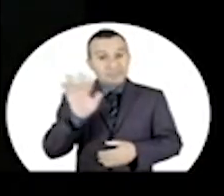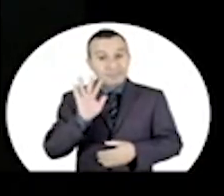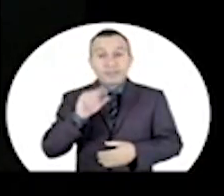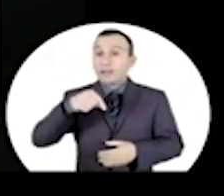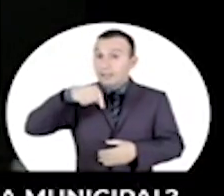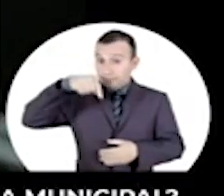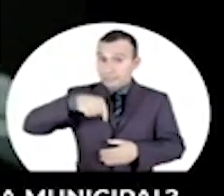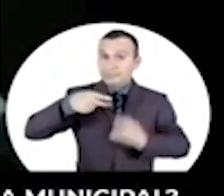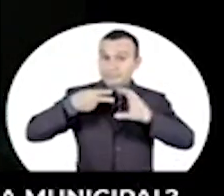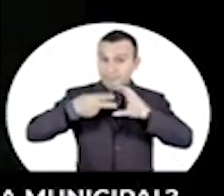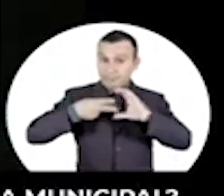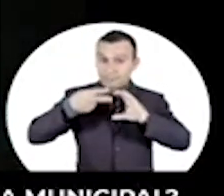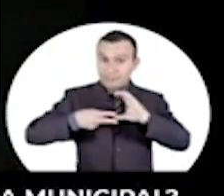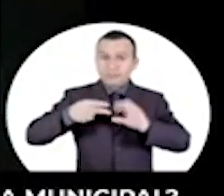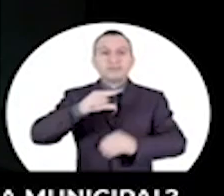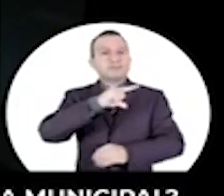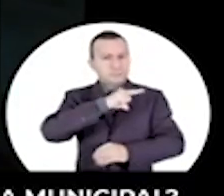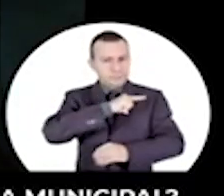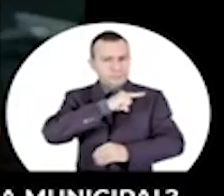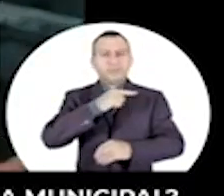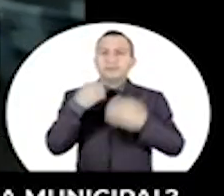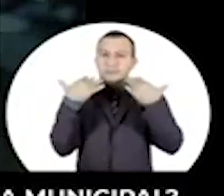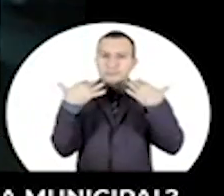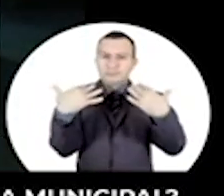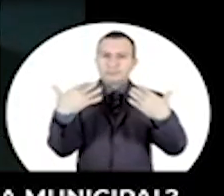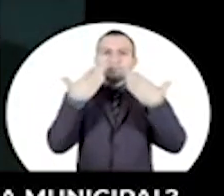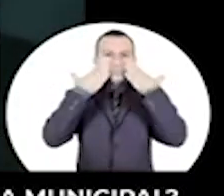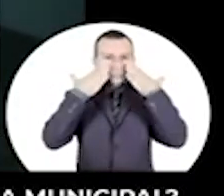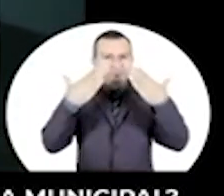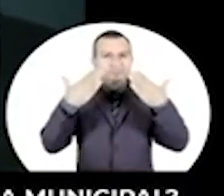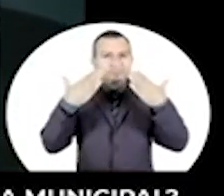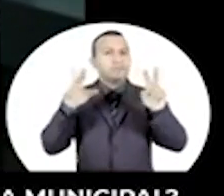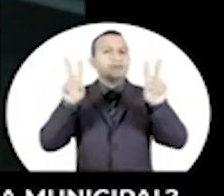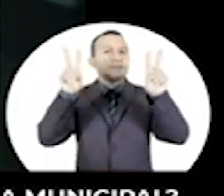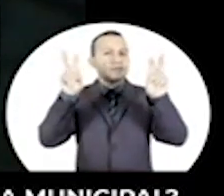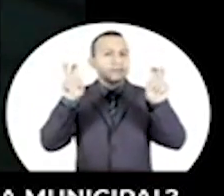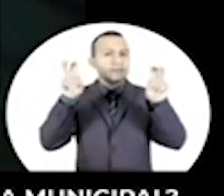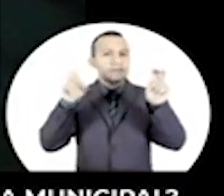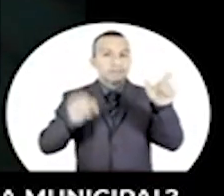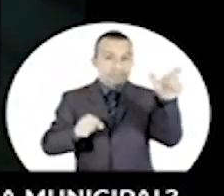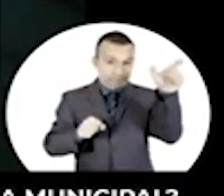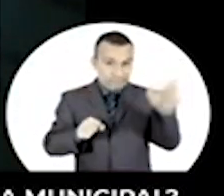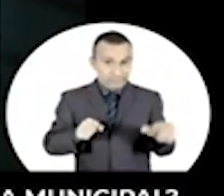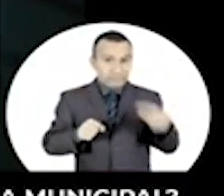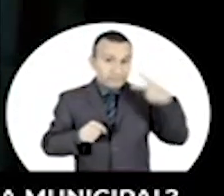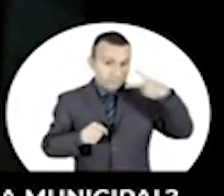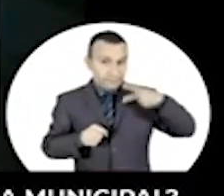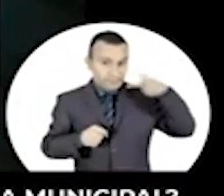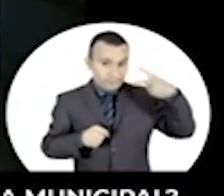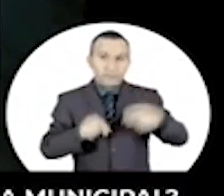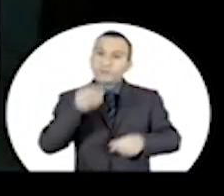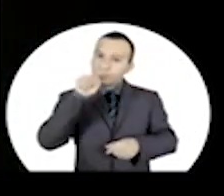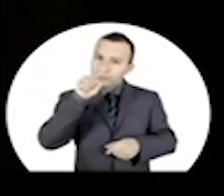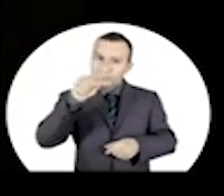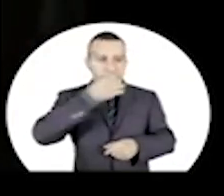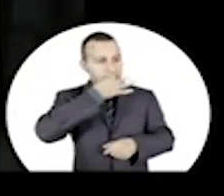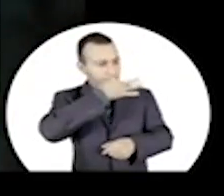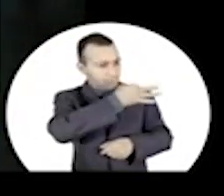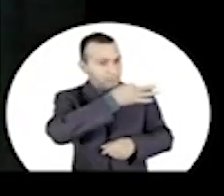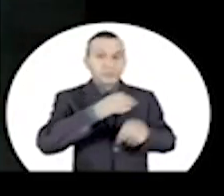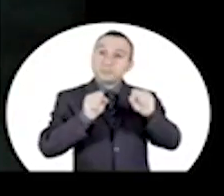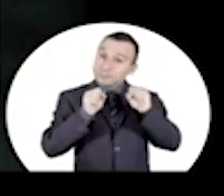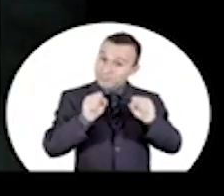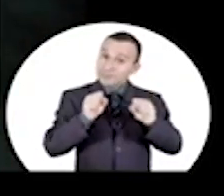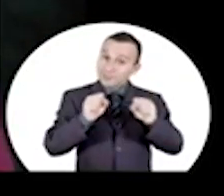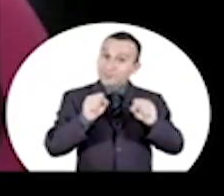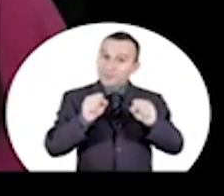oi, gente! Que tal fazer a sugestão de um tema que vai ser discutido em audiência pública aqui mesmo na Câmara Municipal? Nada mal, né?